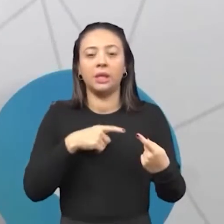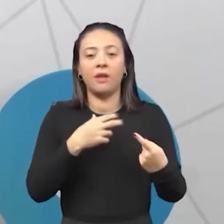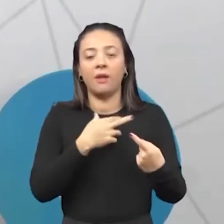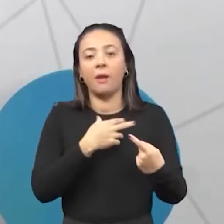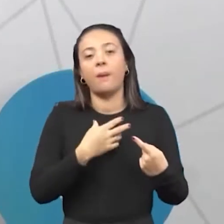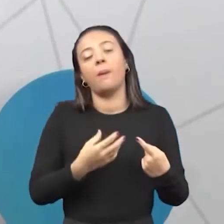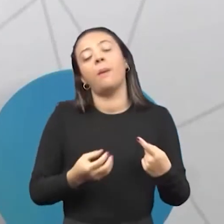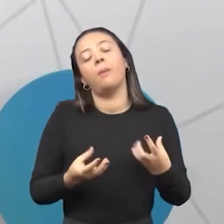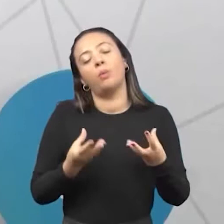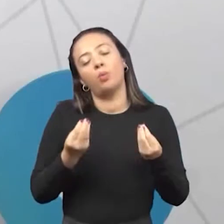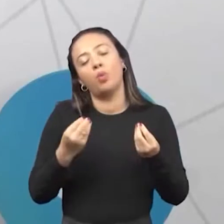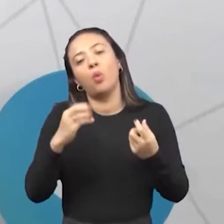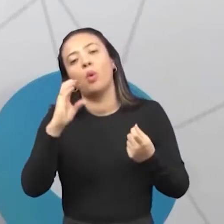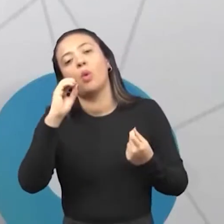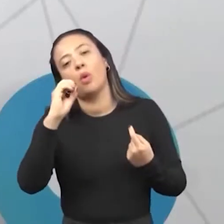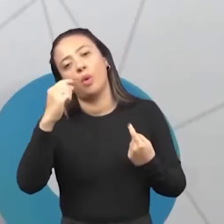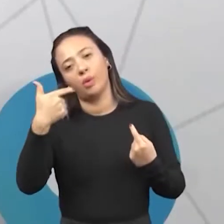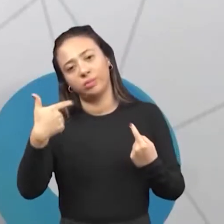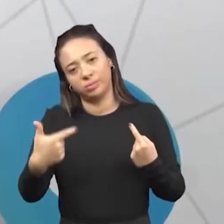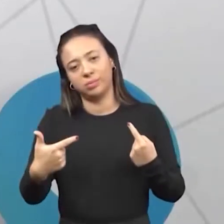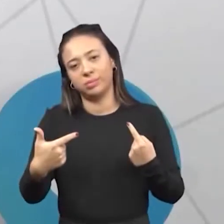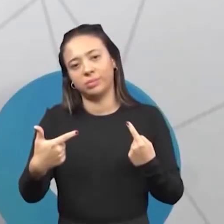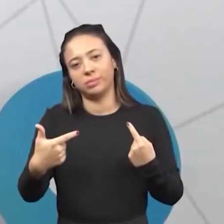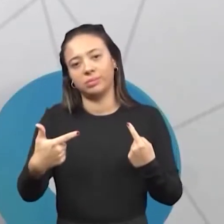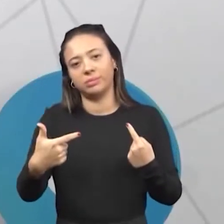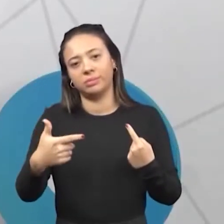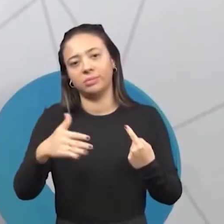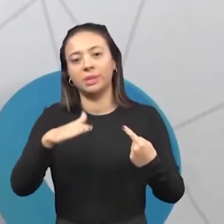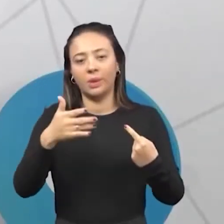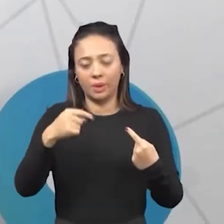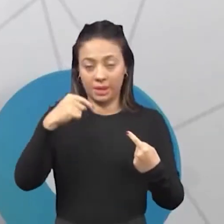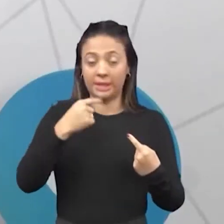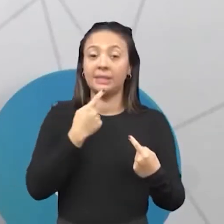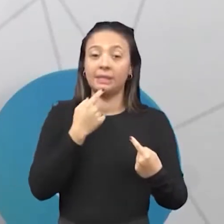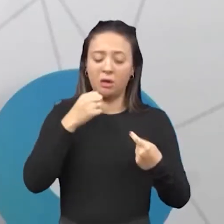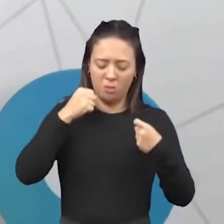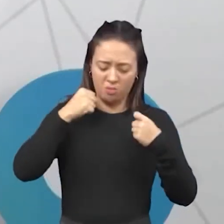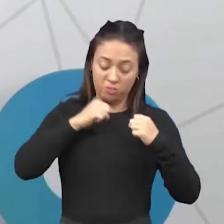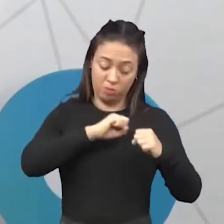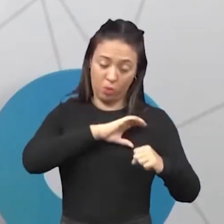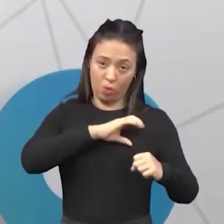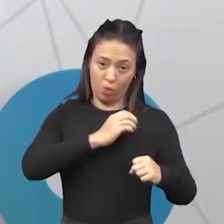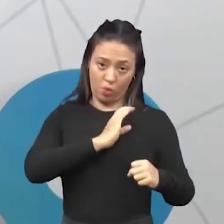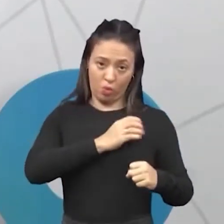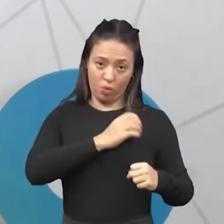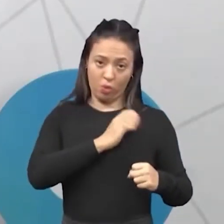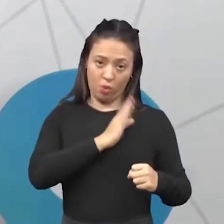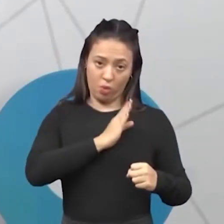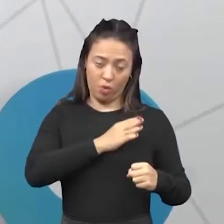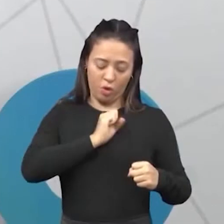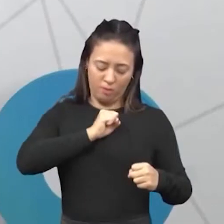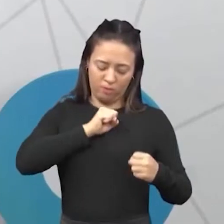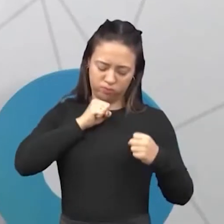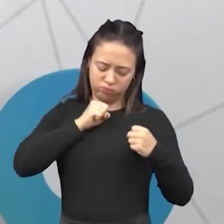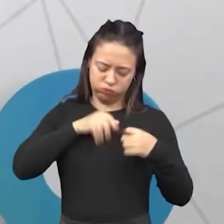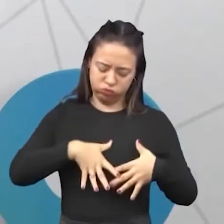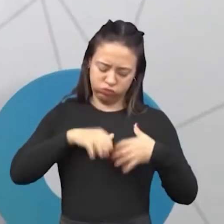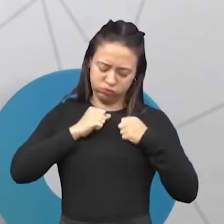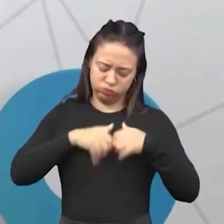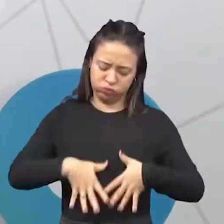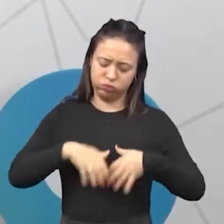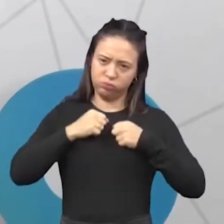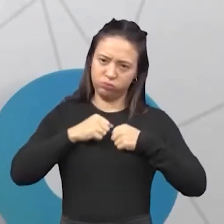rico em oxigênio. E esse sangue, ele vai ser bombeado pelo coração. Então, requer um calibre